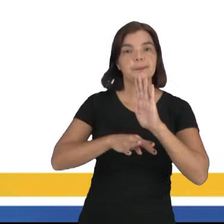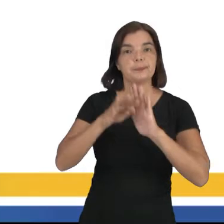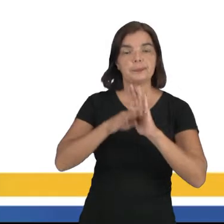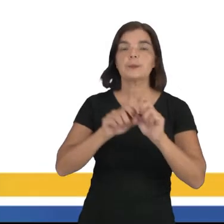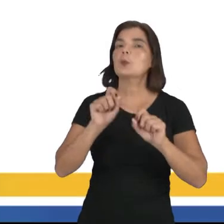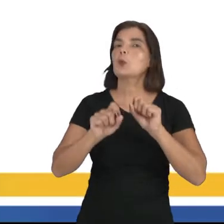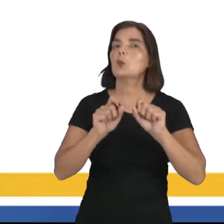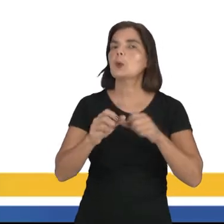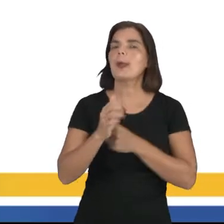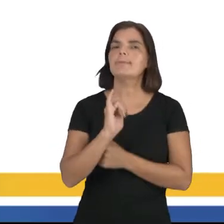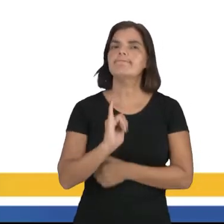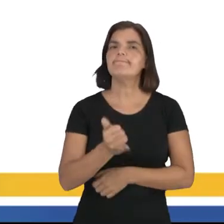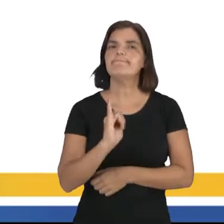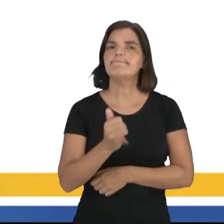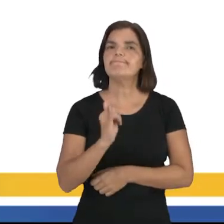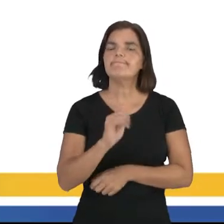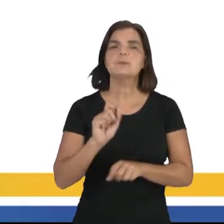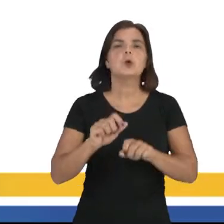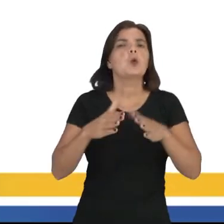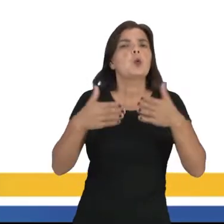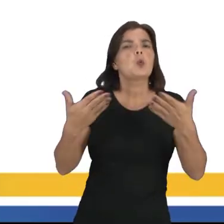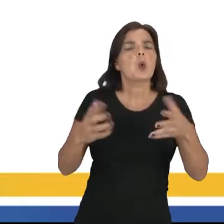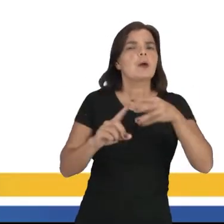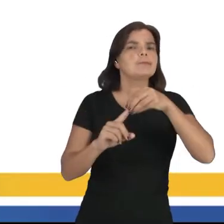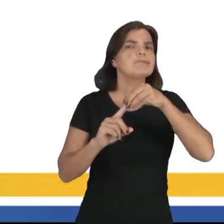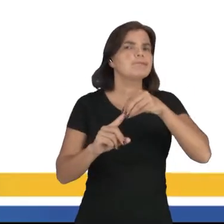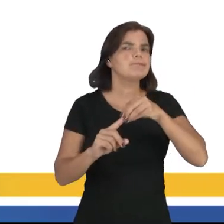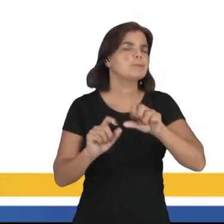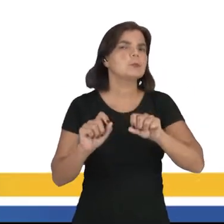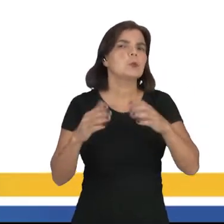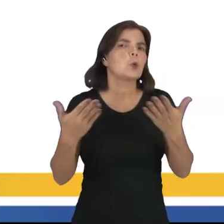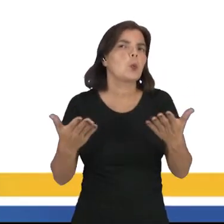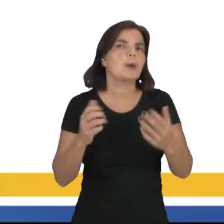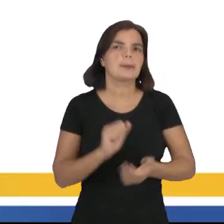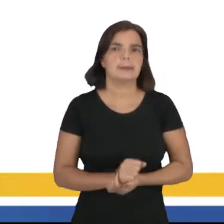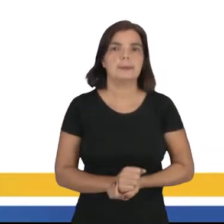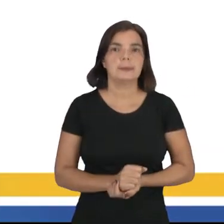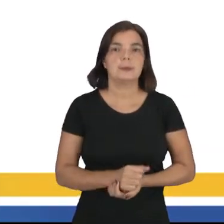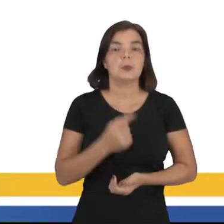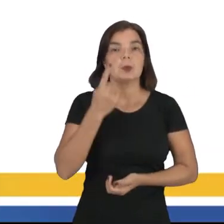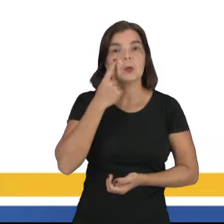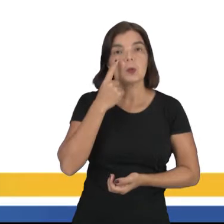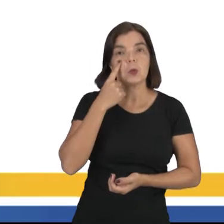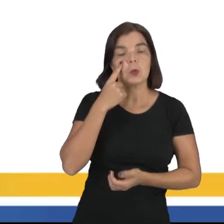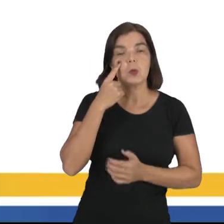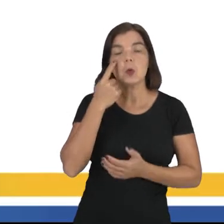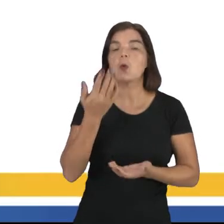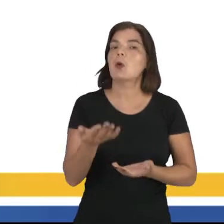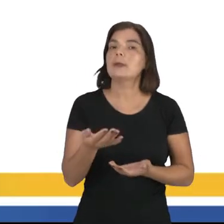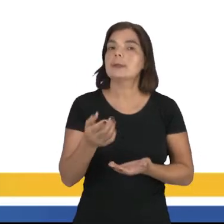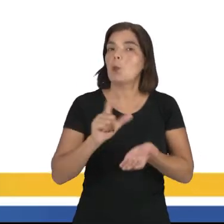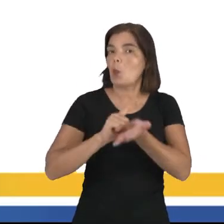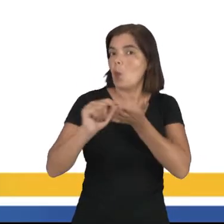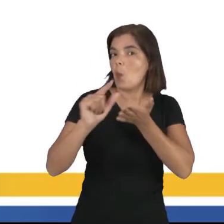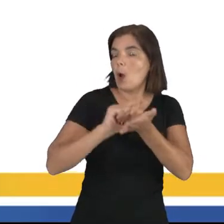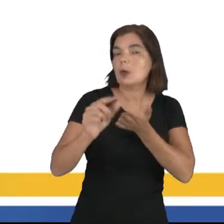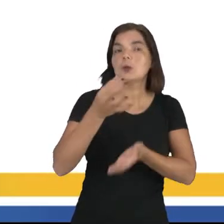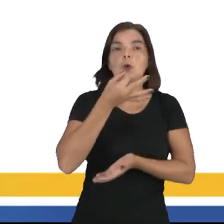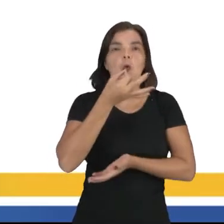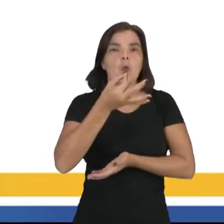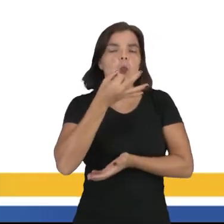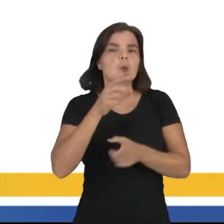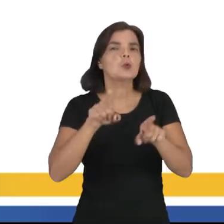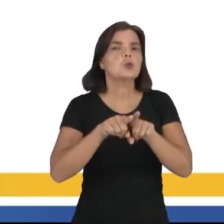texto argumentativo. Qual é a intenção quando você lê um texto argumentativo, como um artigo de opinião, um